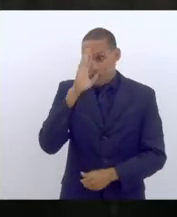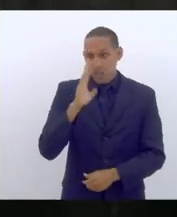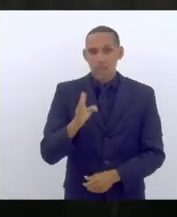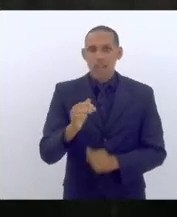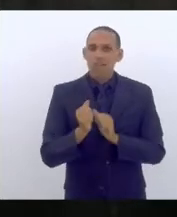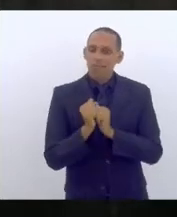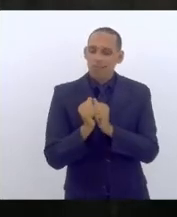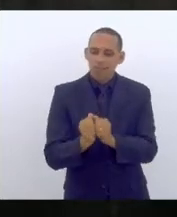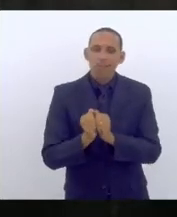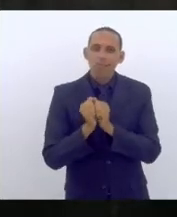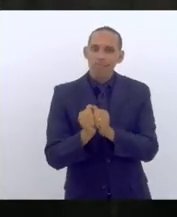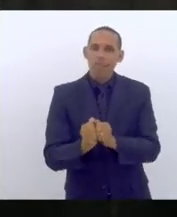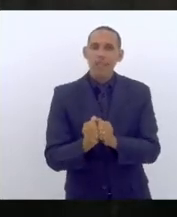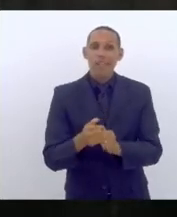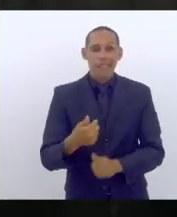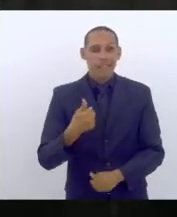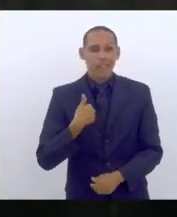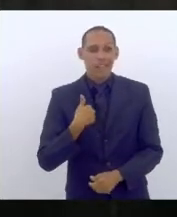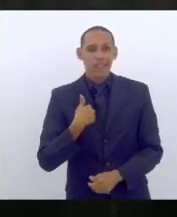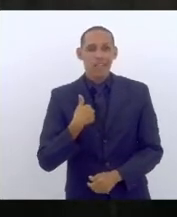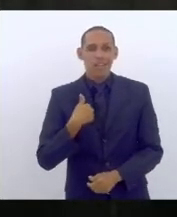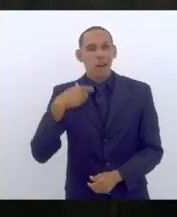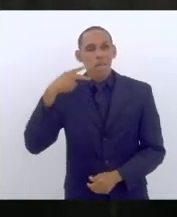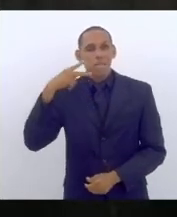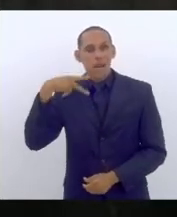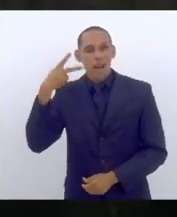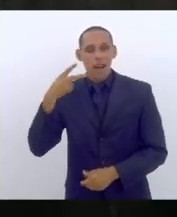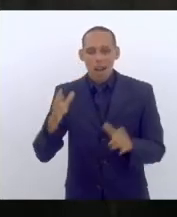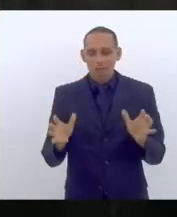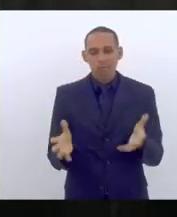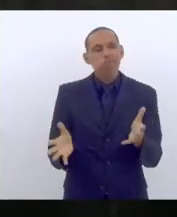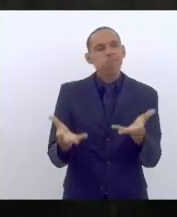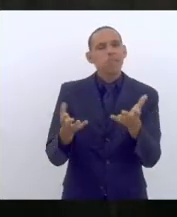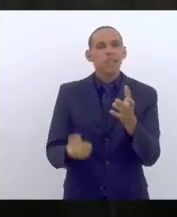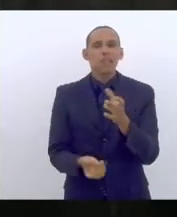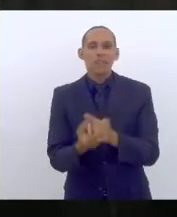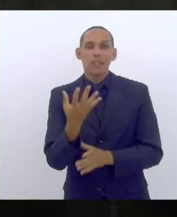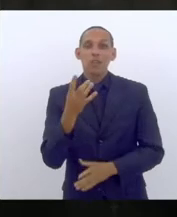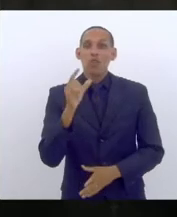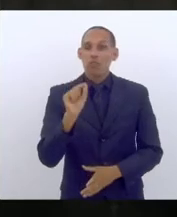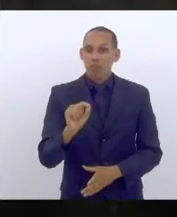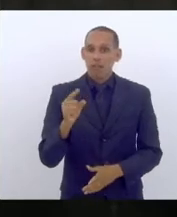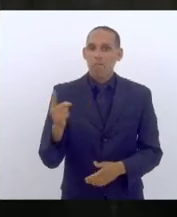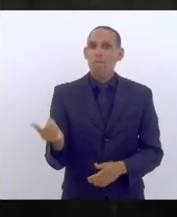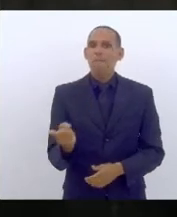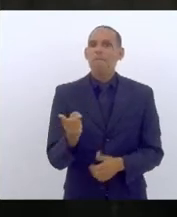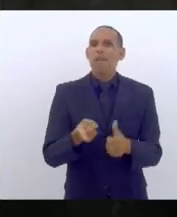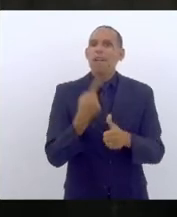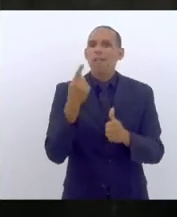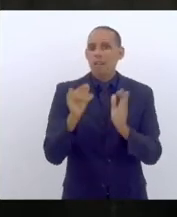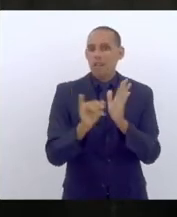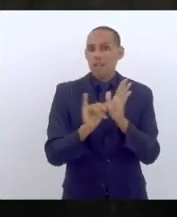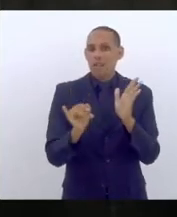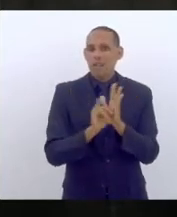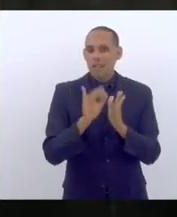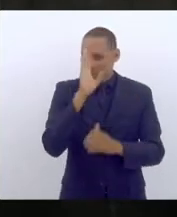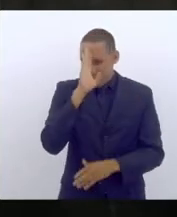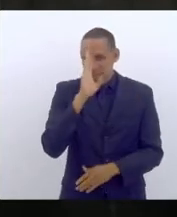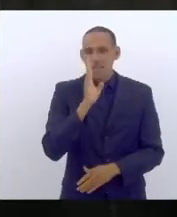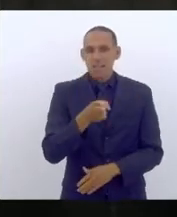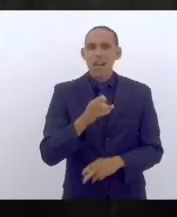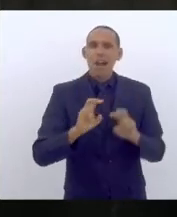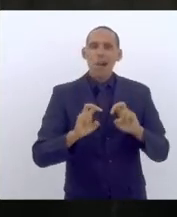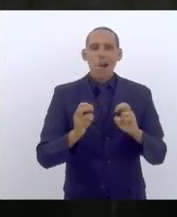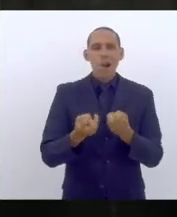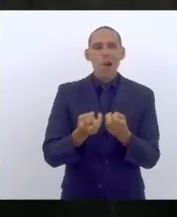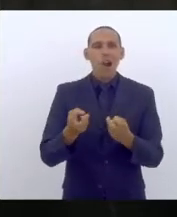aqui fui a parlamentar que estimulou a criação do primeiro edital destinado diretamente as rodas